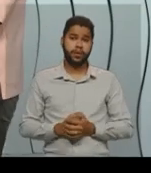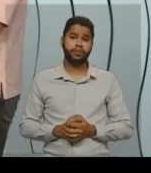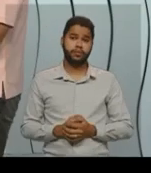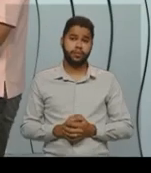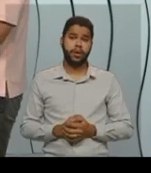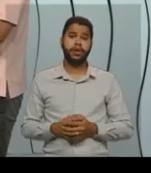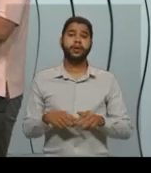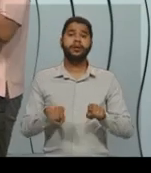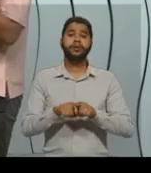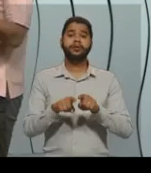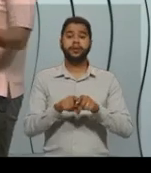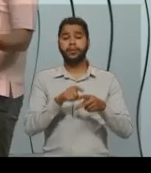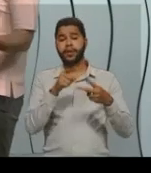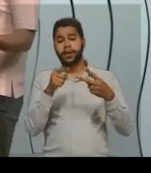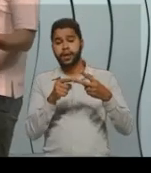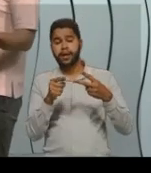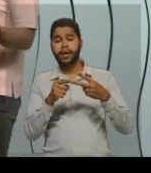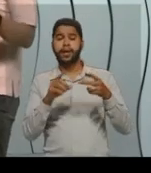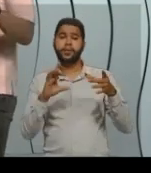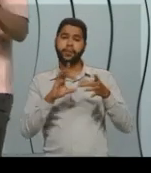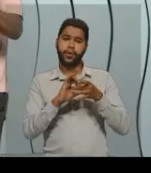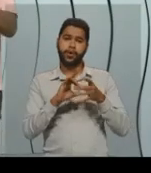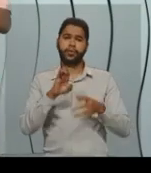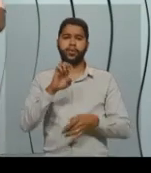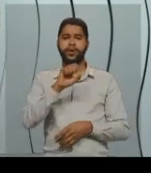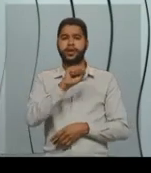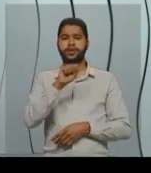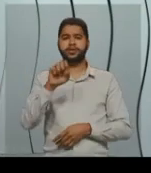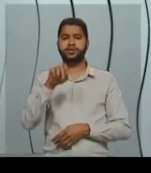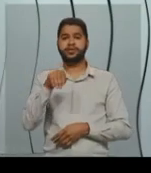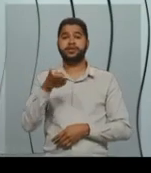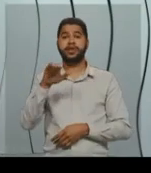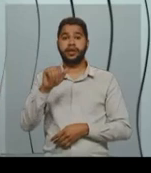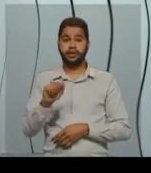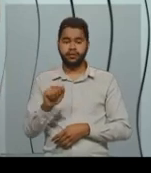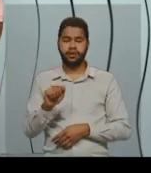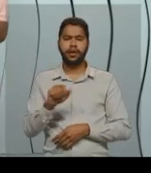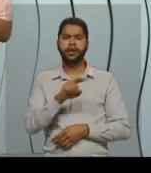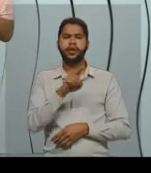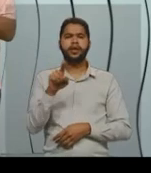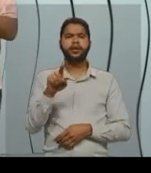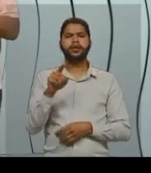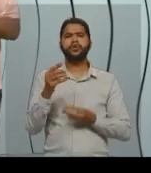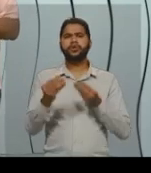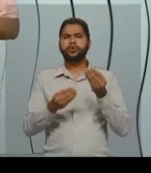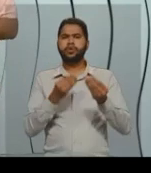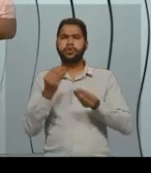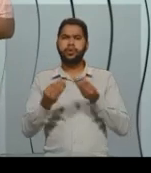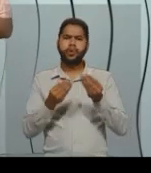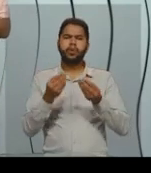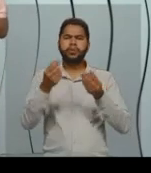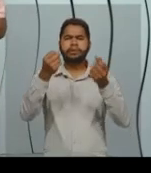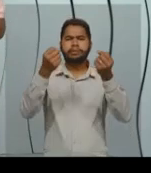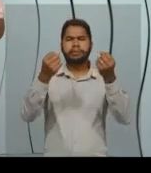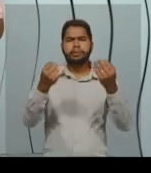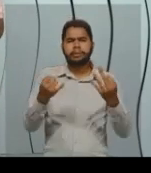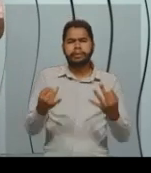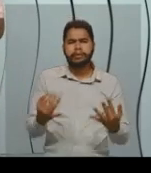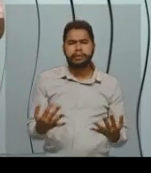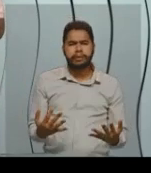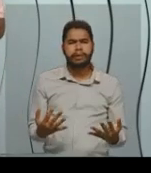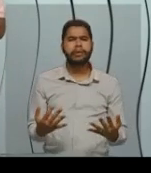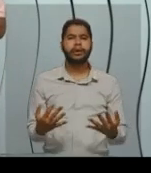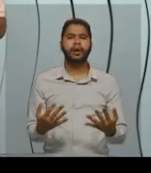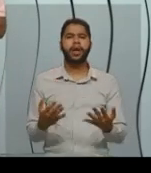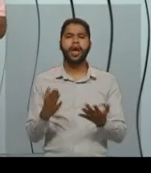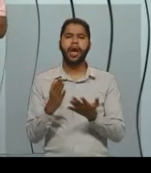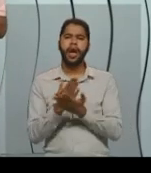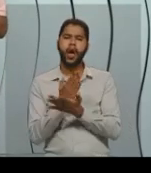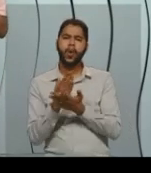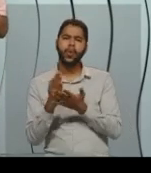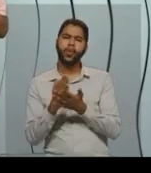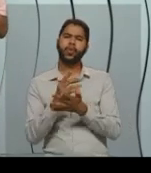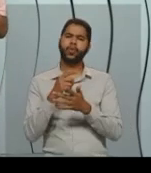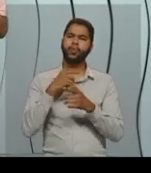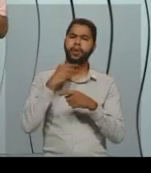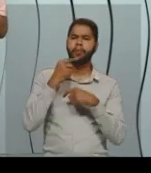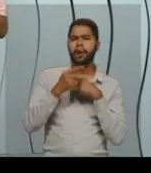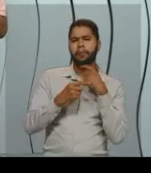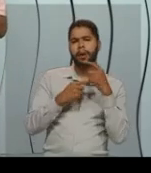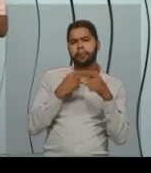substância segunda tem a ver com a essência. Bom, só para a gente resolver o imbróglio que há entre algumas